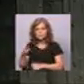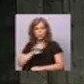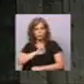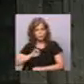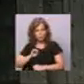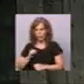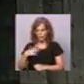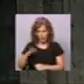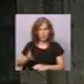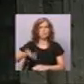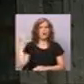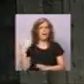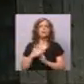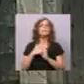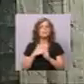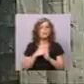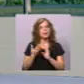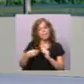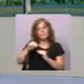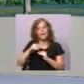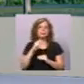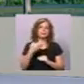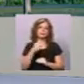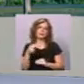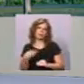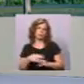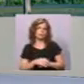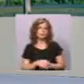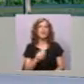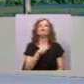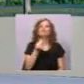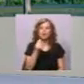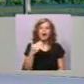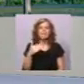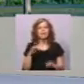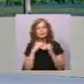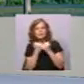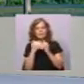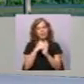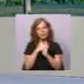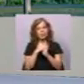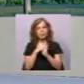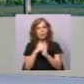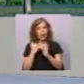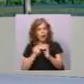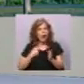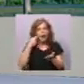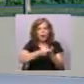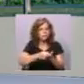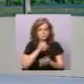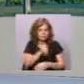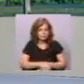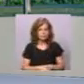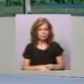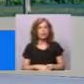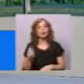mais, em média mais 37 euros. Um jovem, um membro da classe média, não consegue uma casa dentro dos valores que possa pagar. Um jovem que